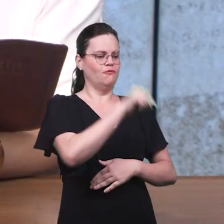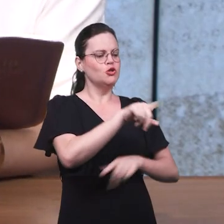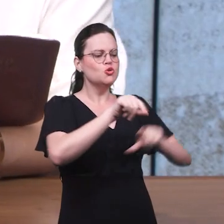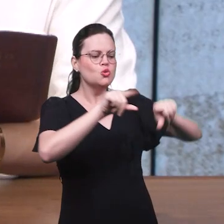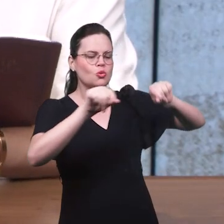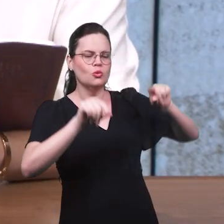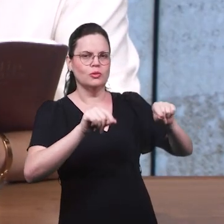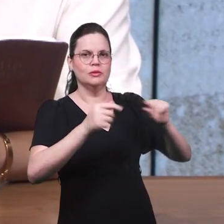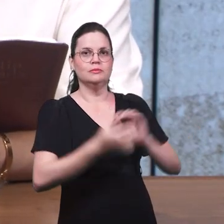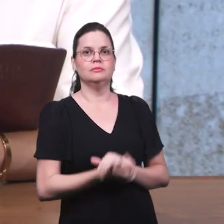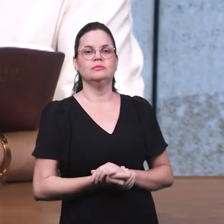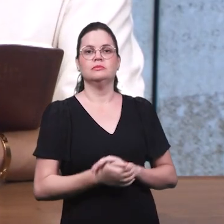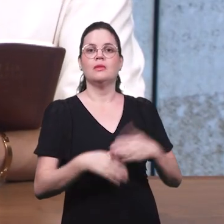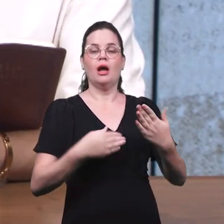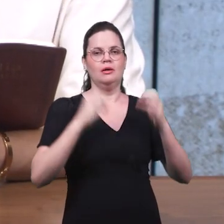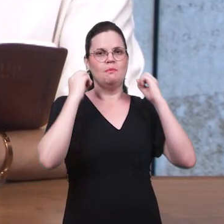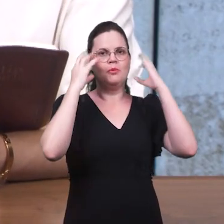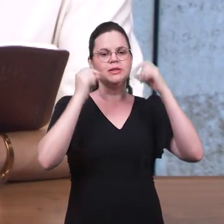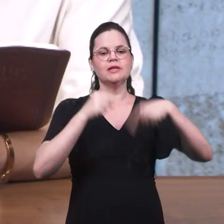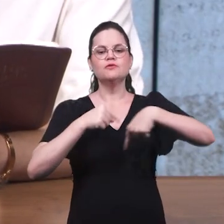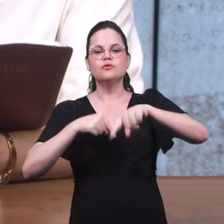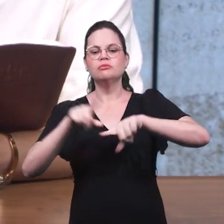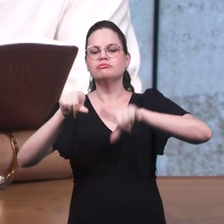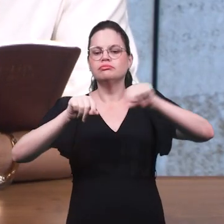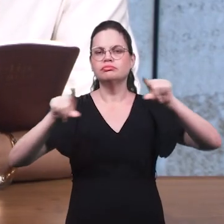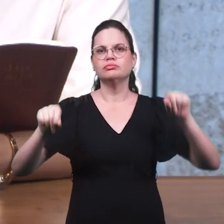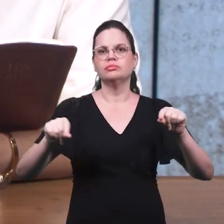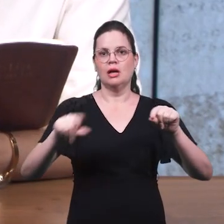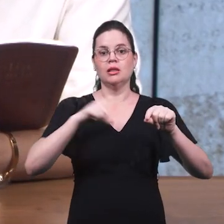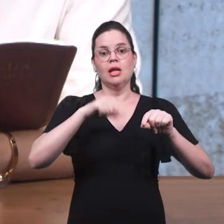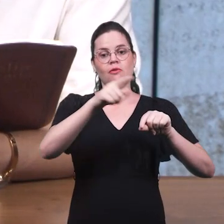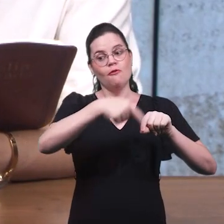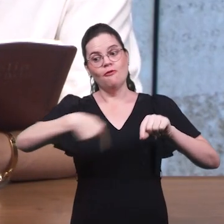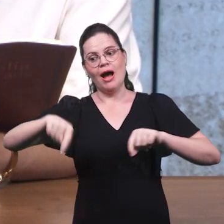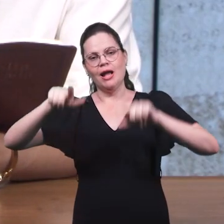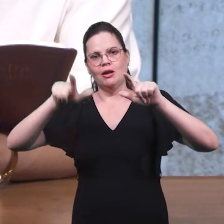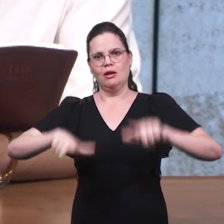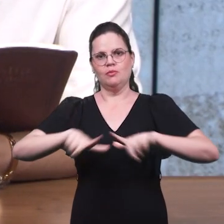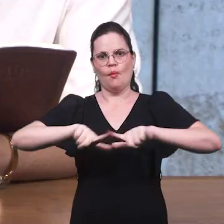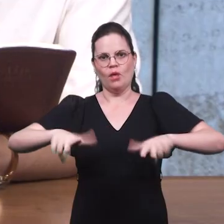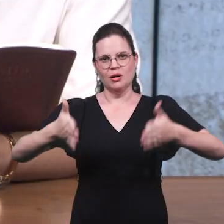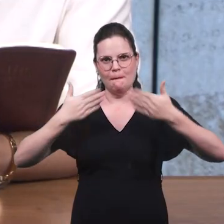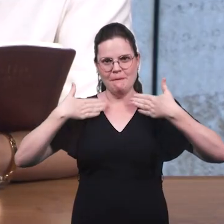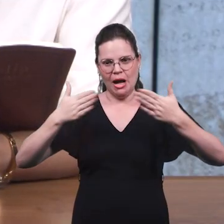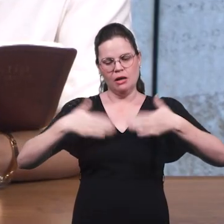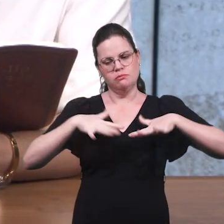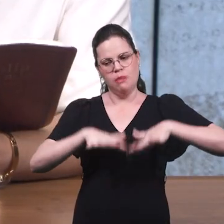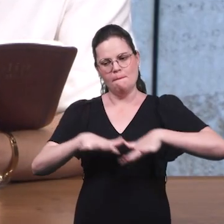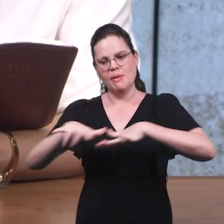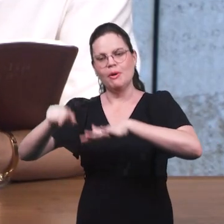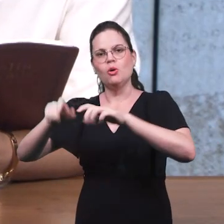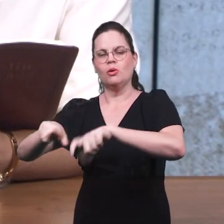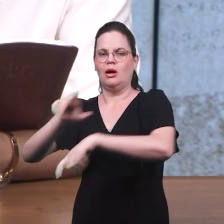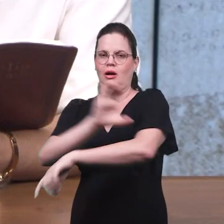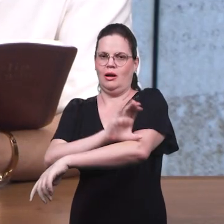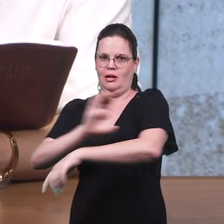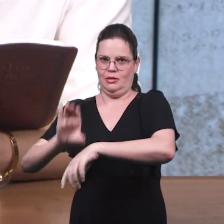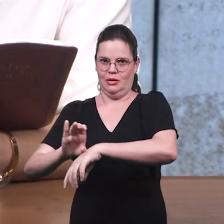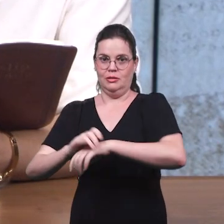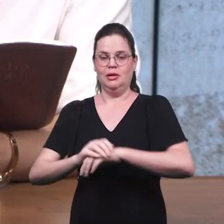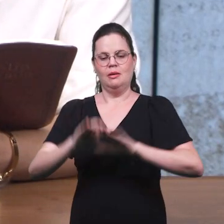eles. E enviou-os Moisés do deserto de Parã, segundo o dito do Senhor. Todos